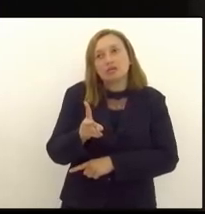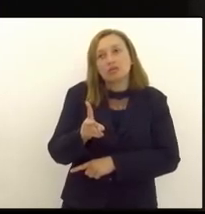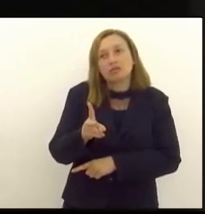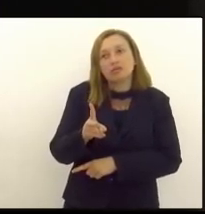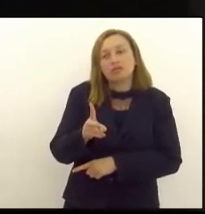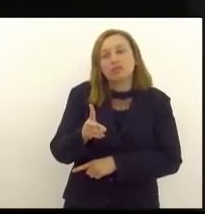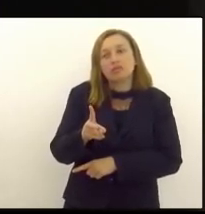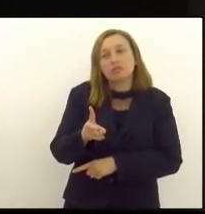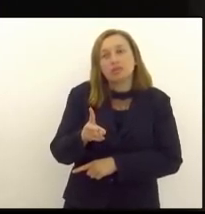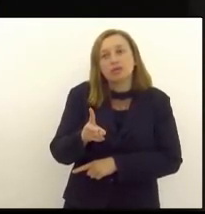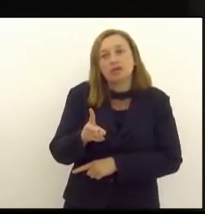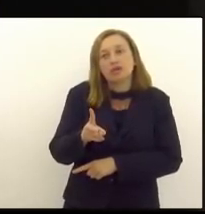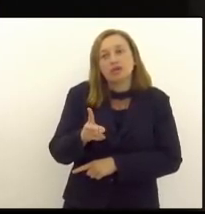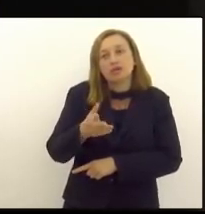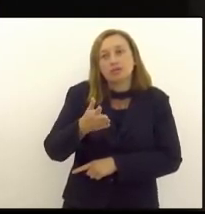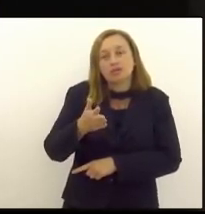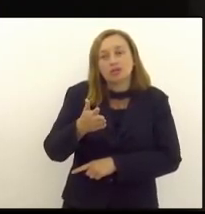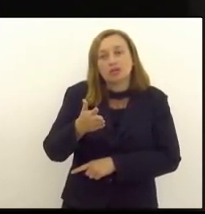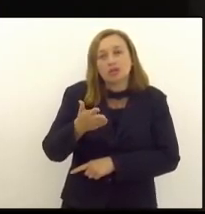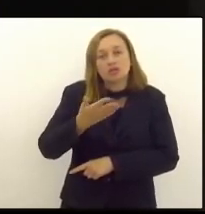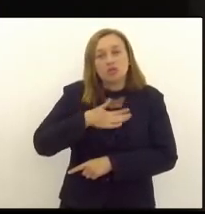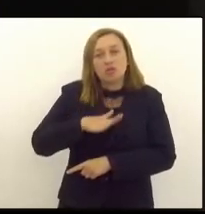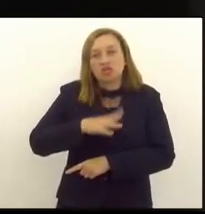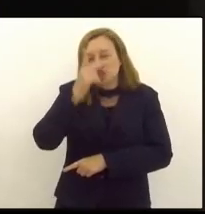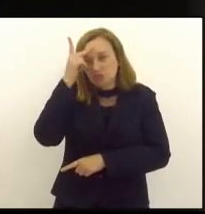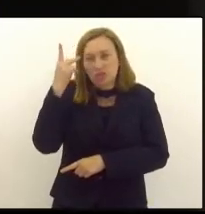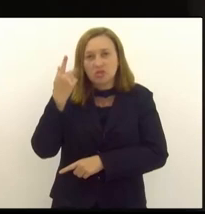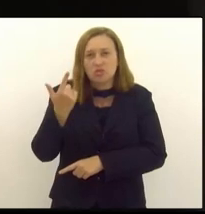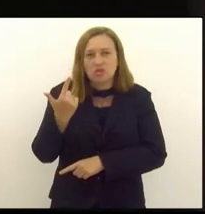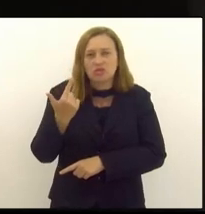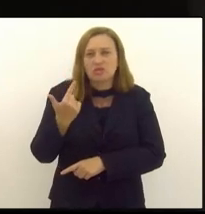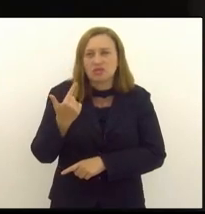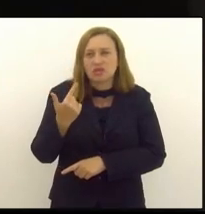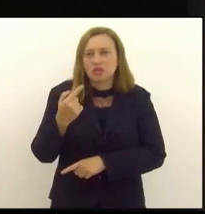pessoas que questionam a utopia, porque eu acho que a utopia